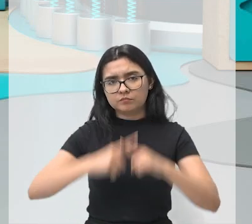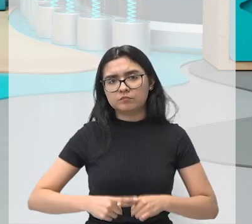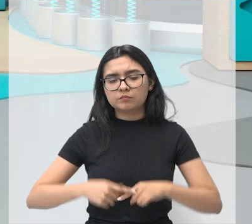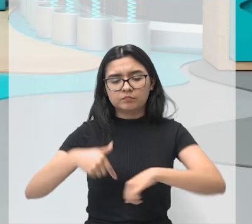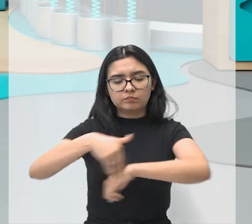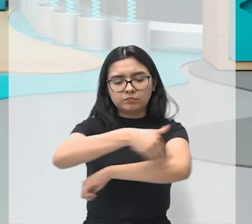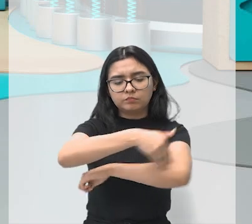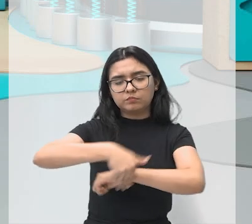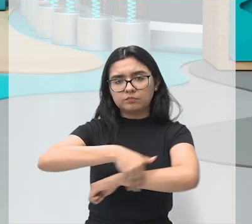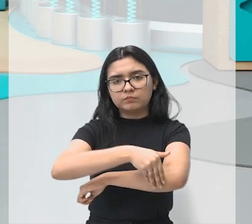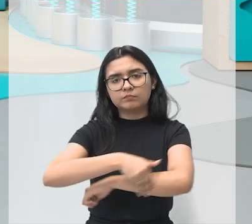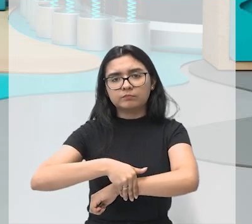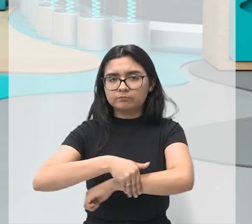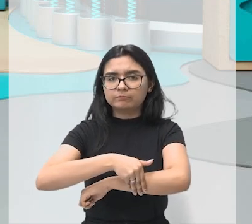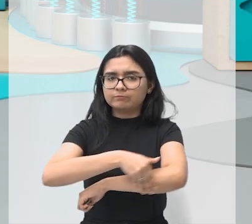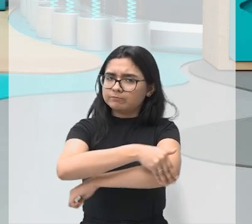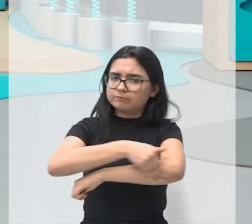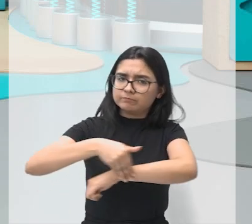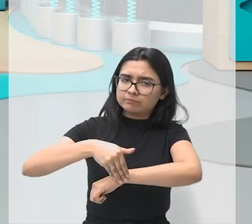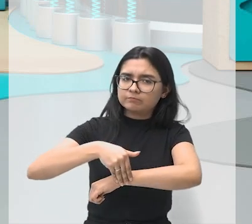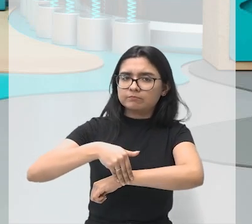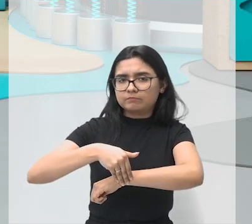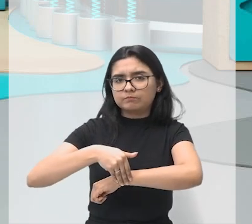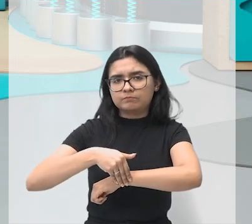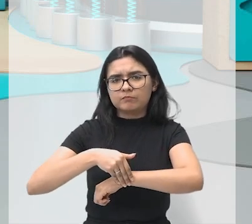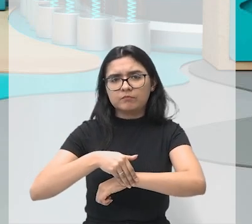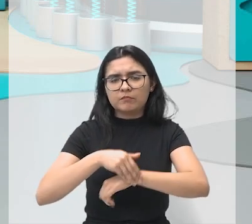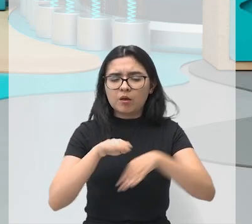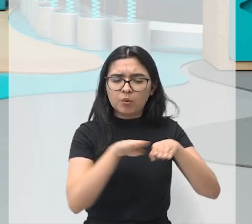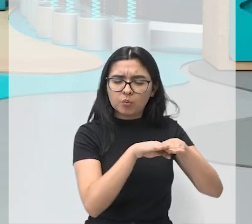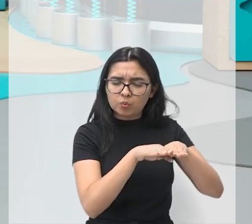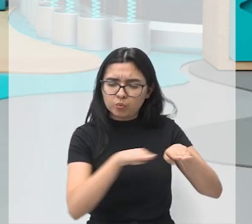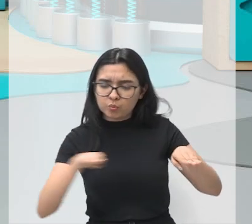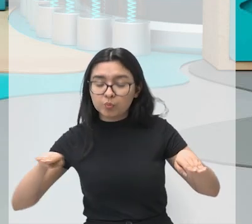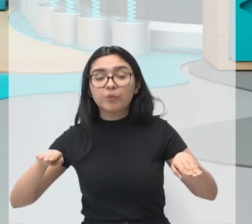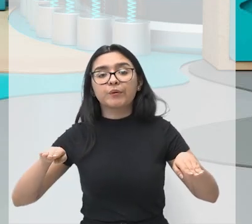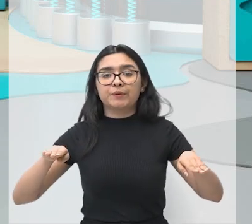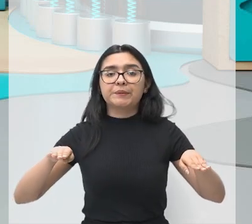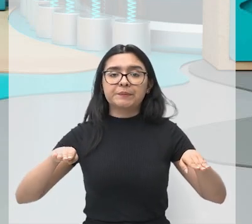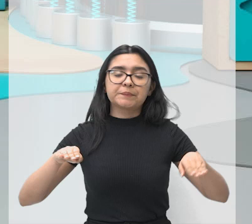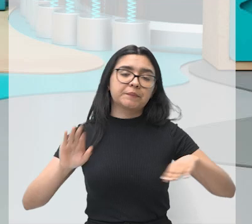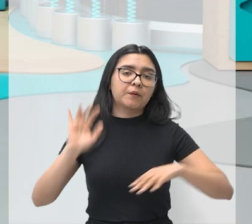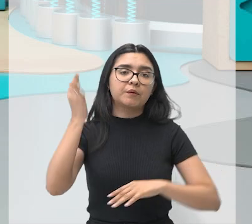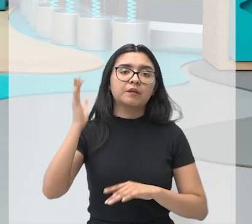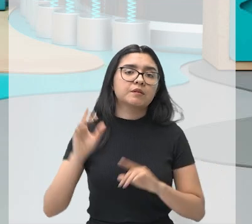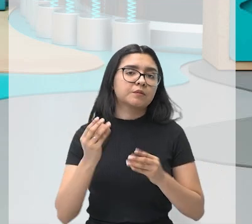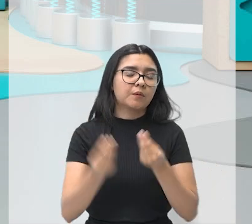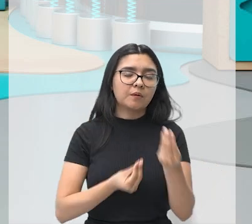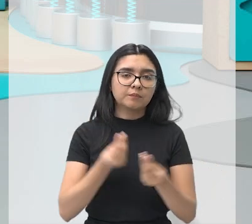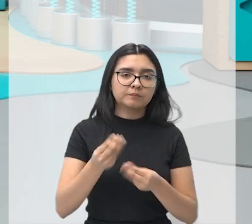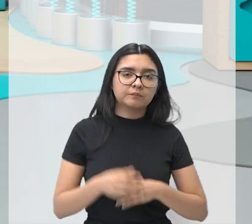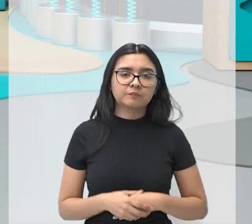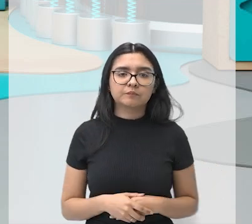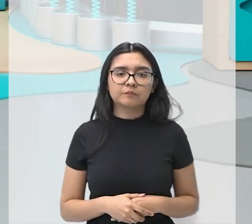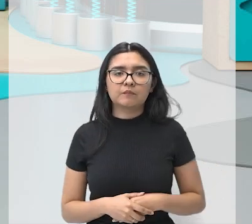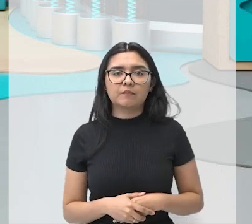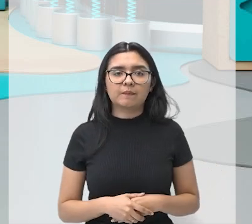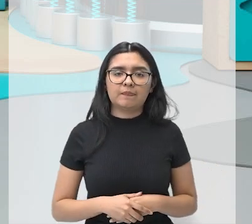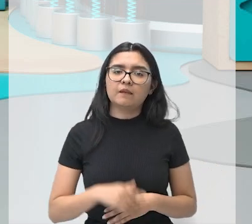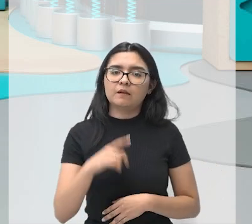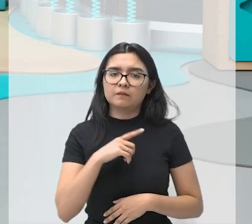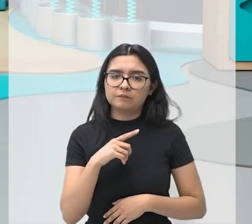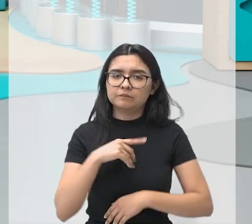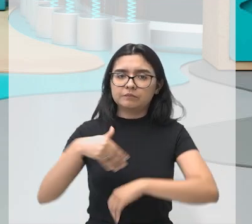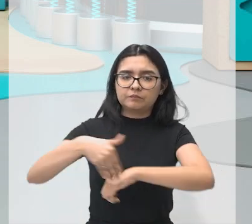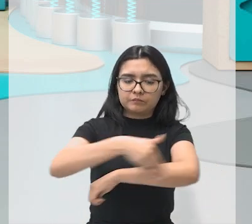estradas geralmente pavimentadas, com asfalto bonito, né? Ocasionalmente, ele acontece ali sob